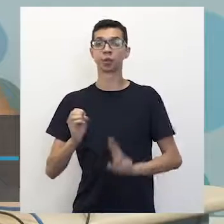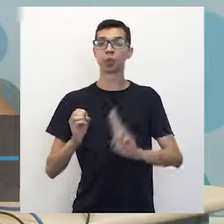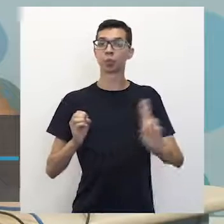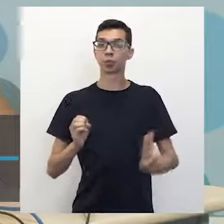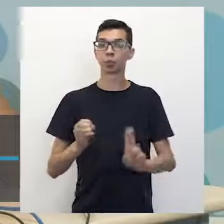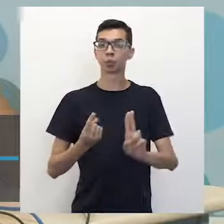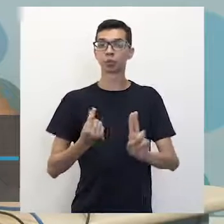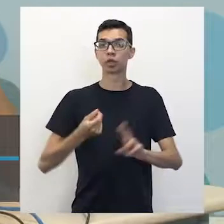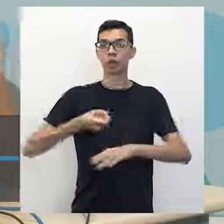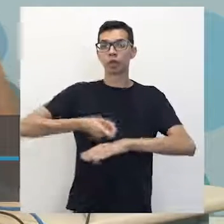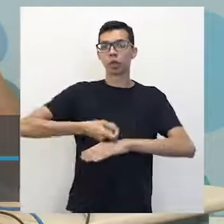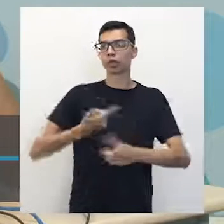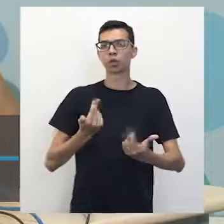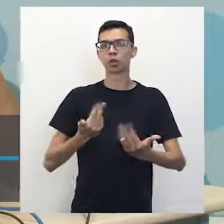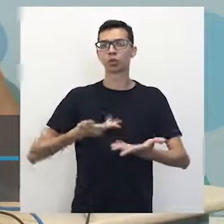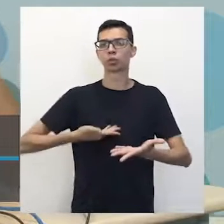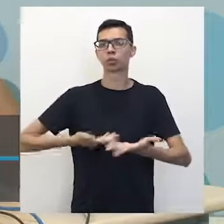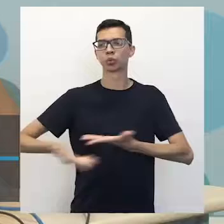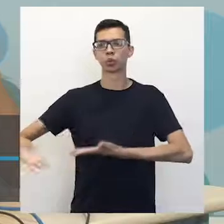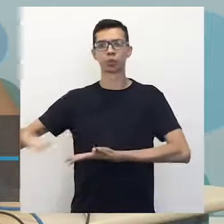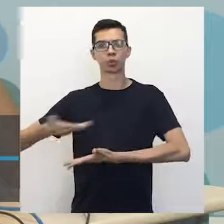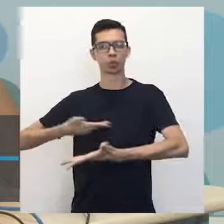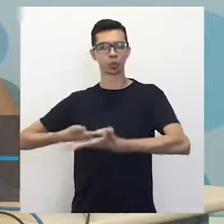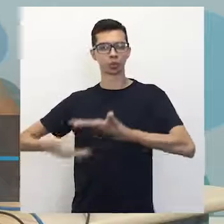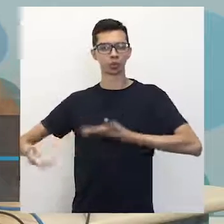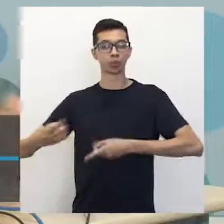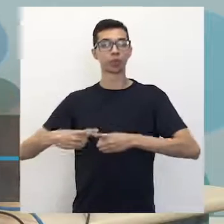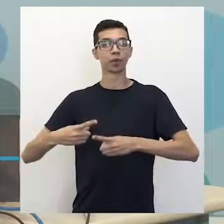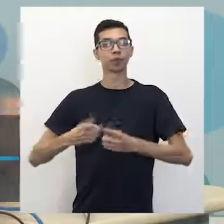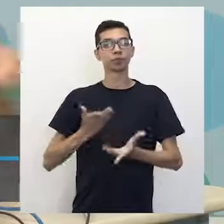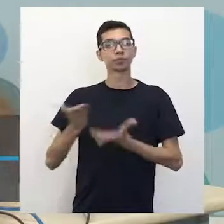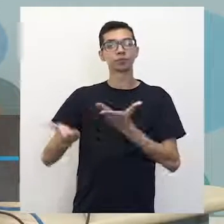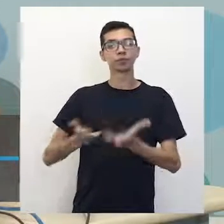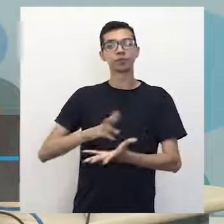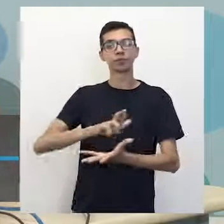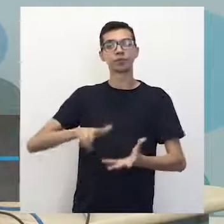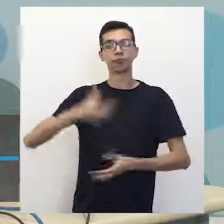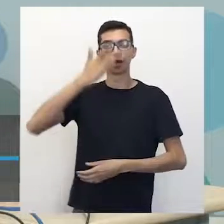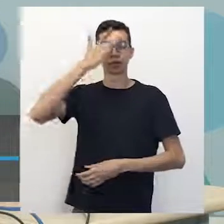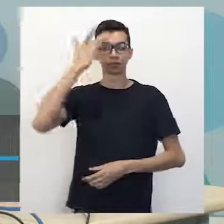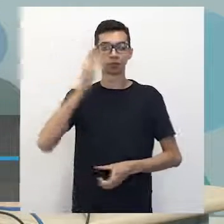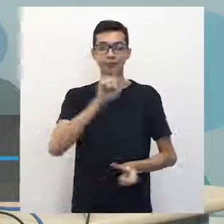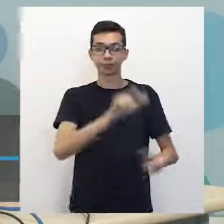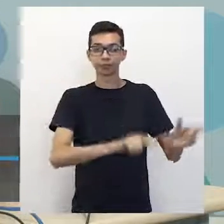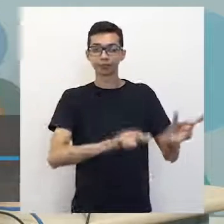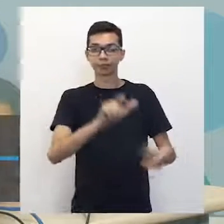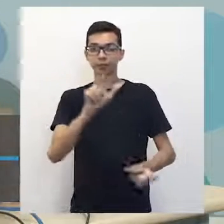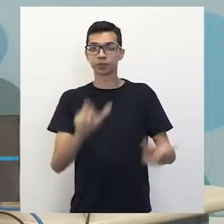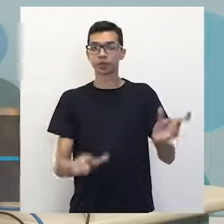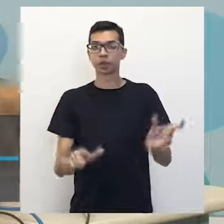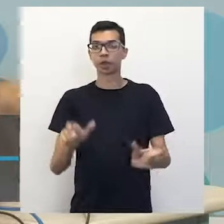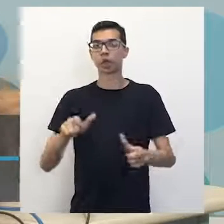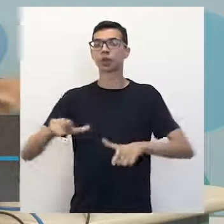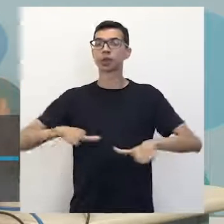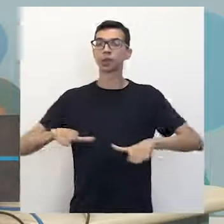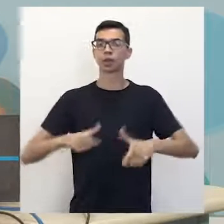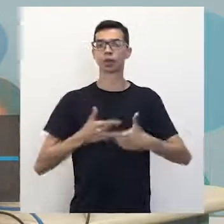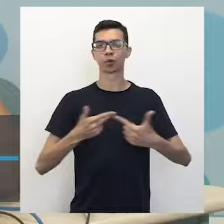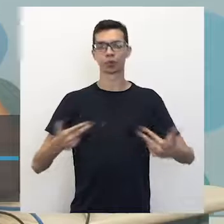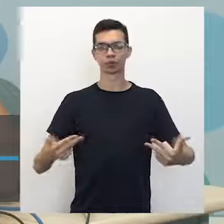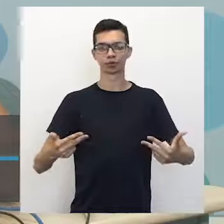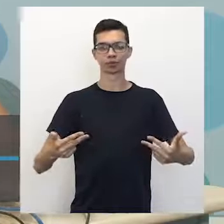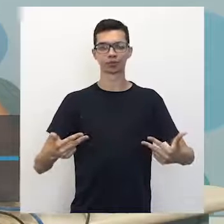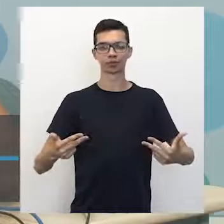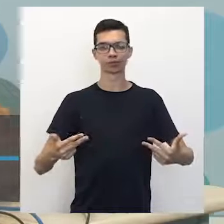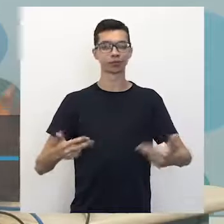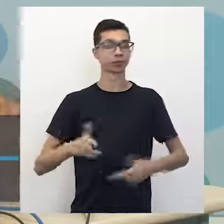de troca, porque tem outros servos ali que estão trabalhando com outras coisas que não mais